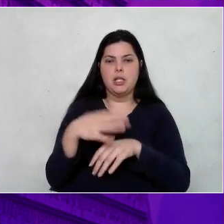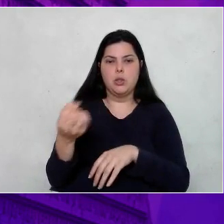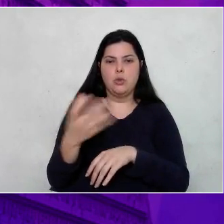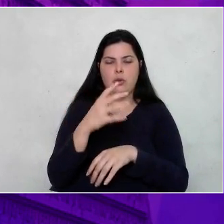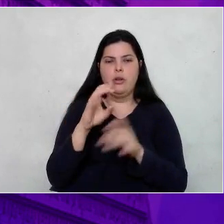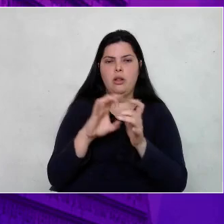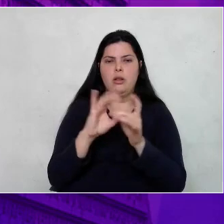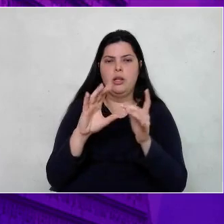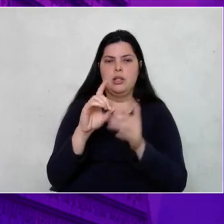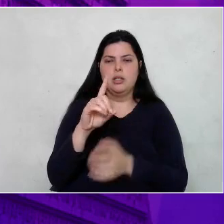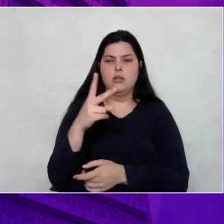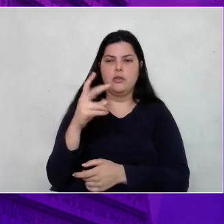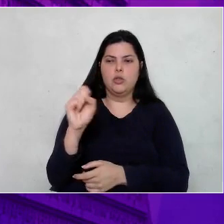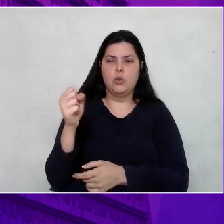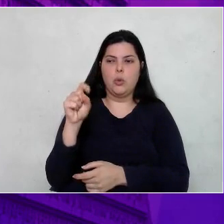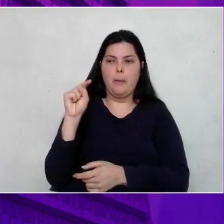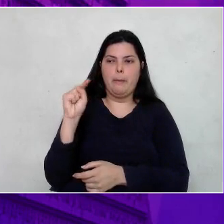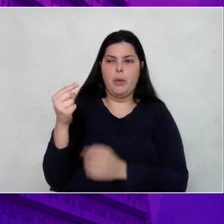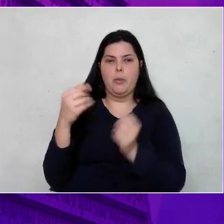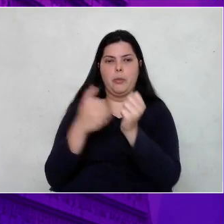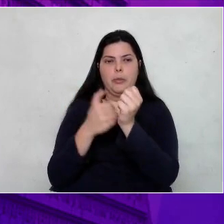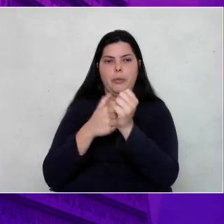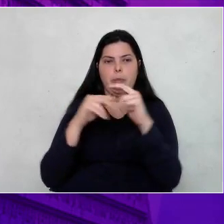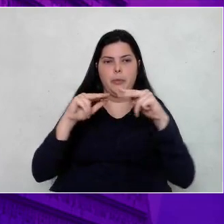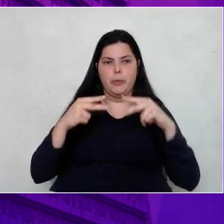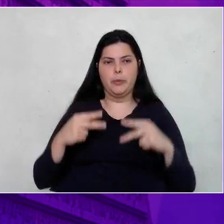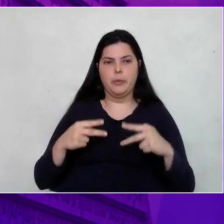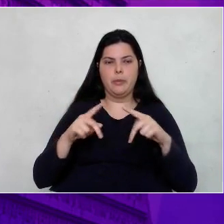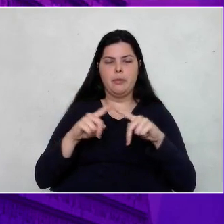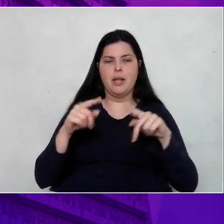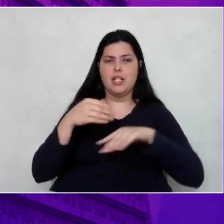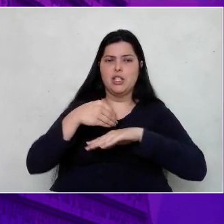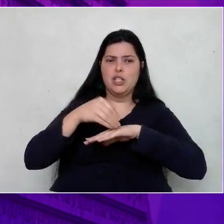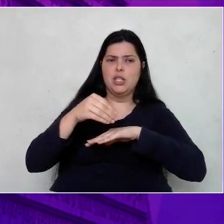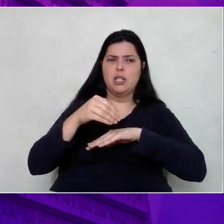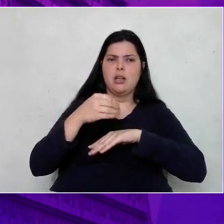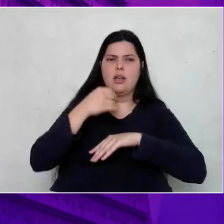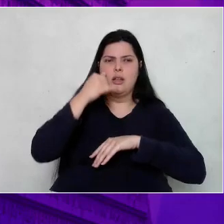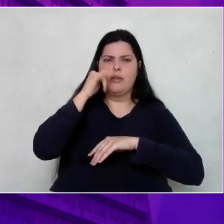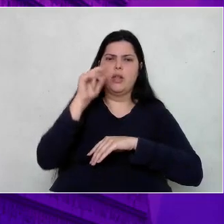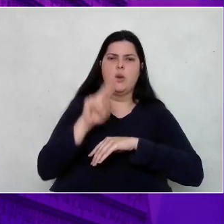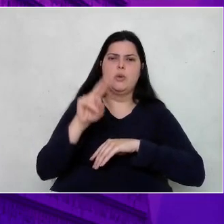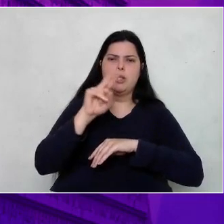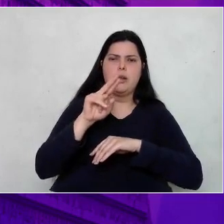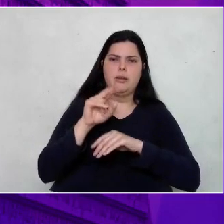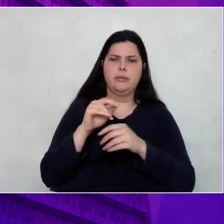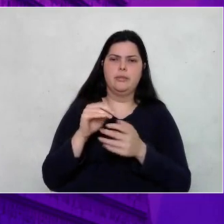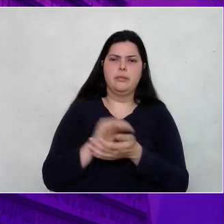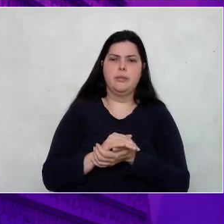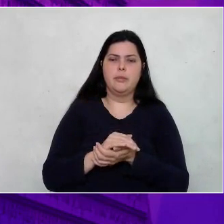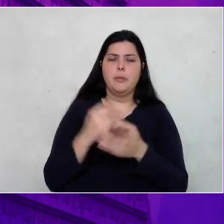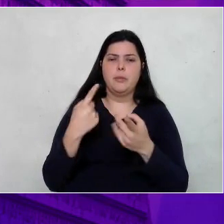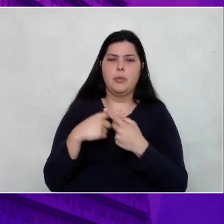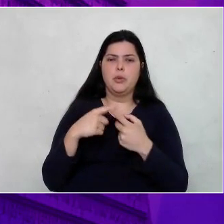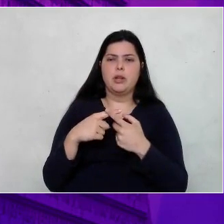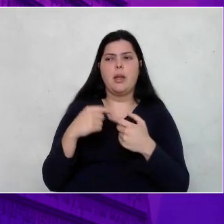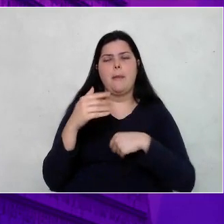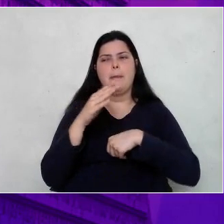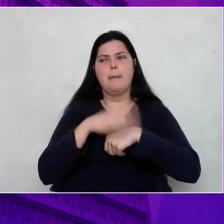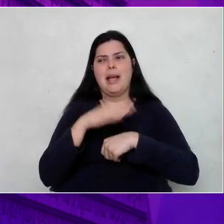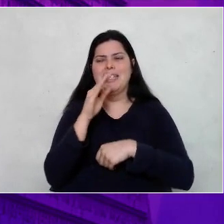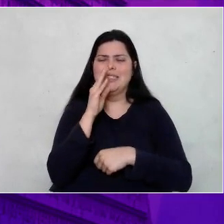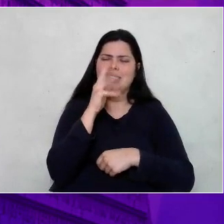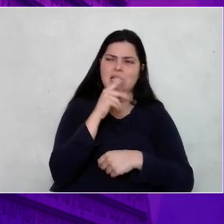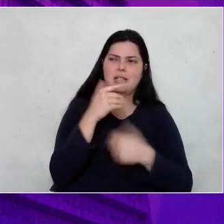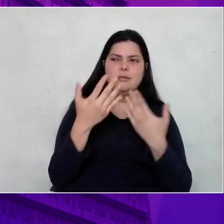permitindo 128 mil tokens, mas eles estão recomendando em não utilizar em produção, porque provavelmente mais tokens, mais lento, então o tempo